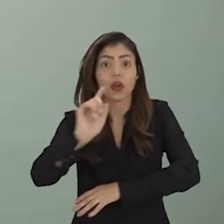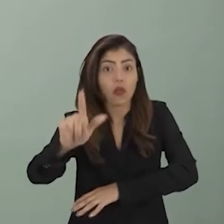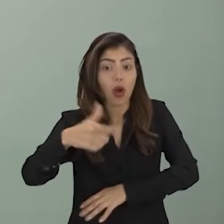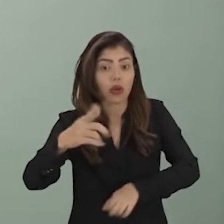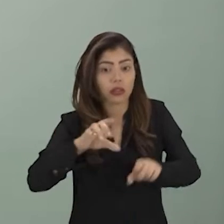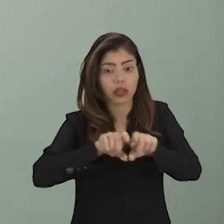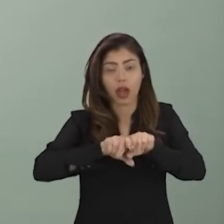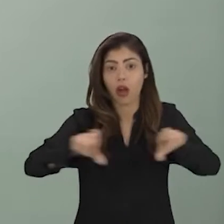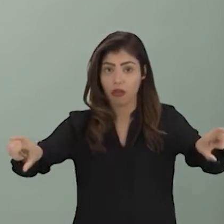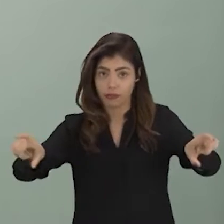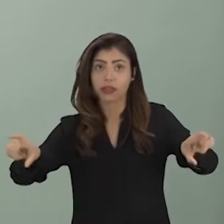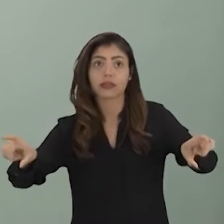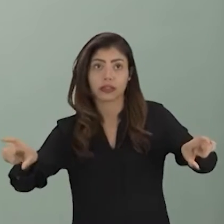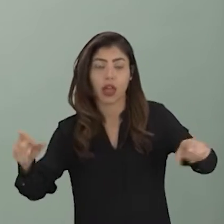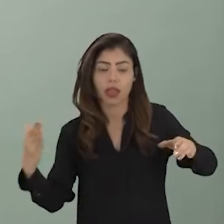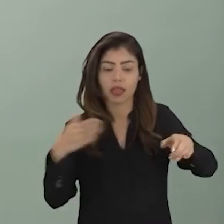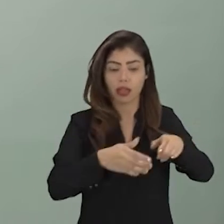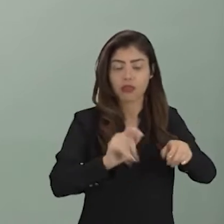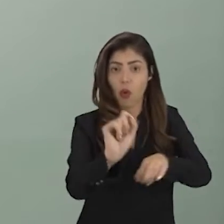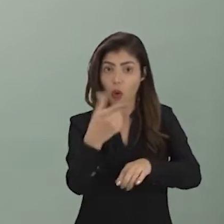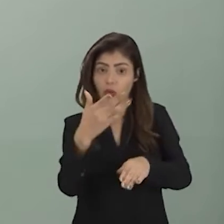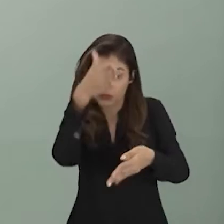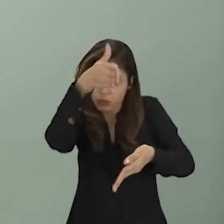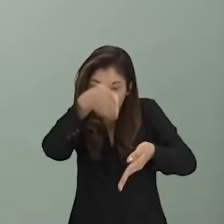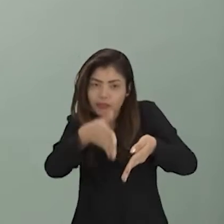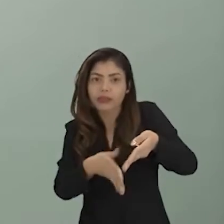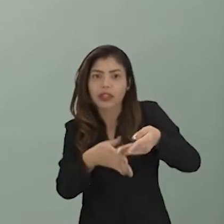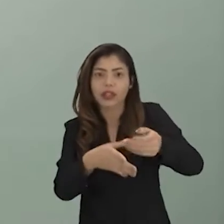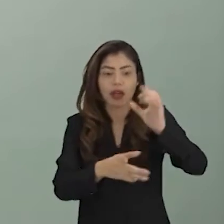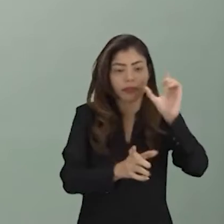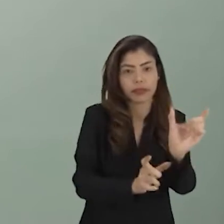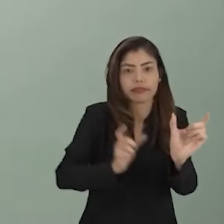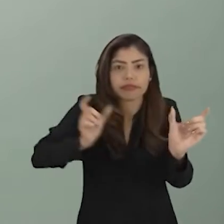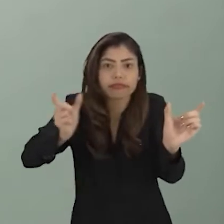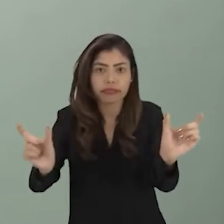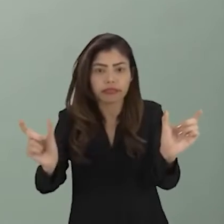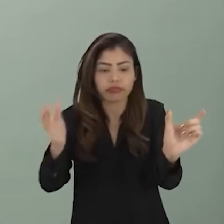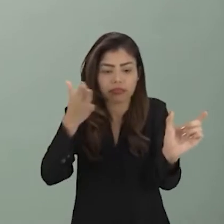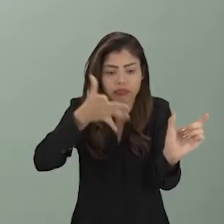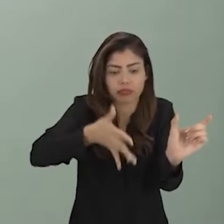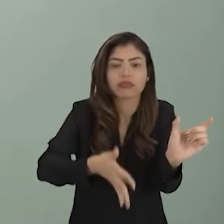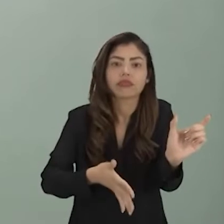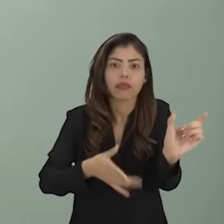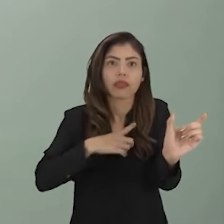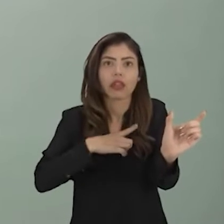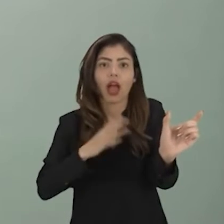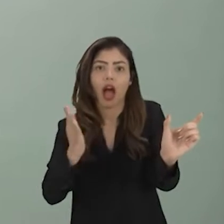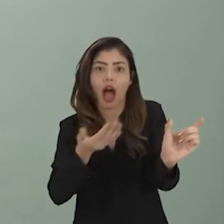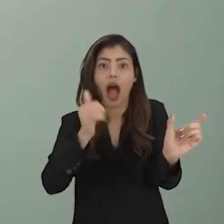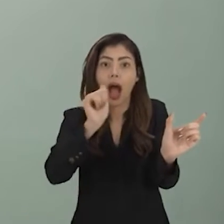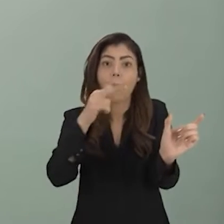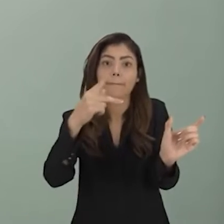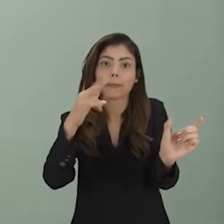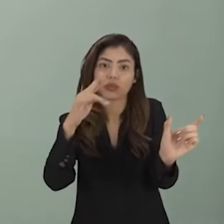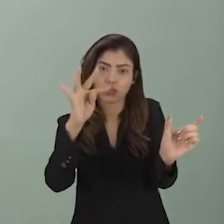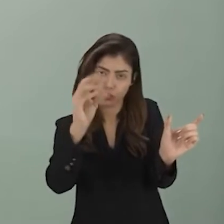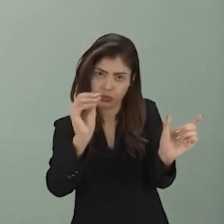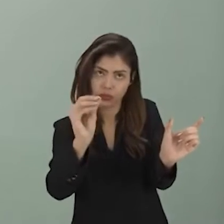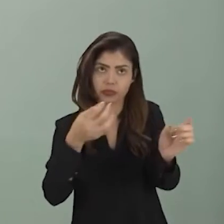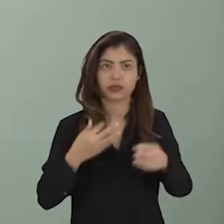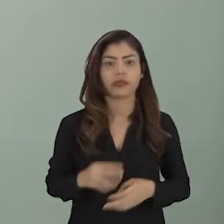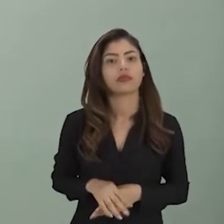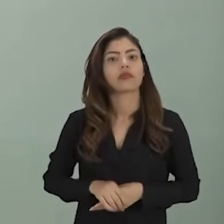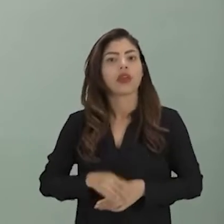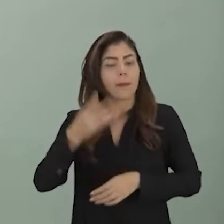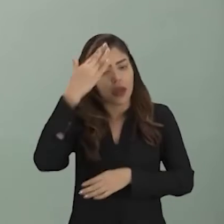outra oração dentro ou no meio dessa oração, nós intercalamos orações. Muitas delas são chamadas de aposto, né? E